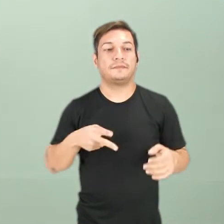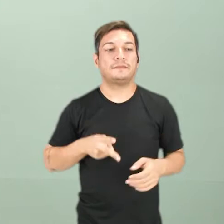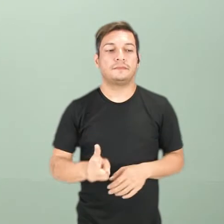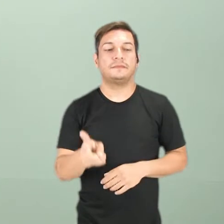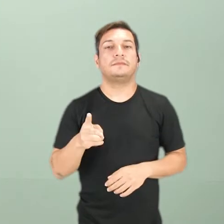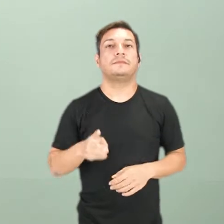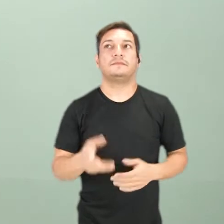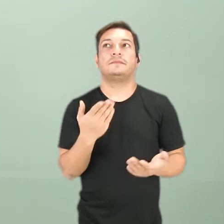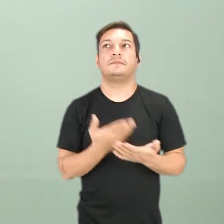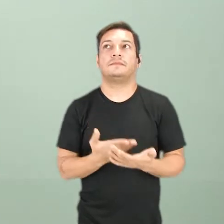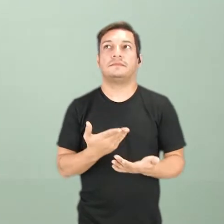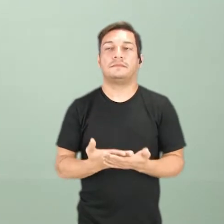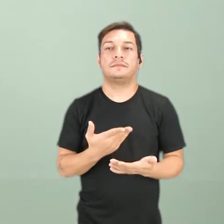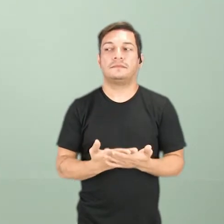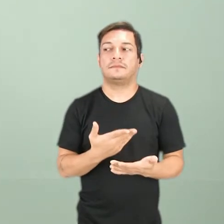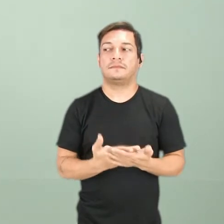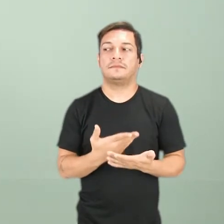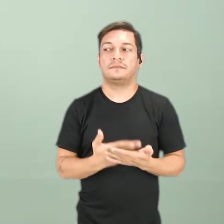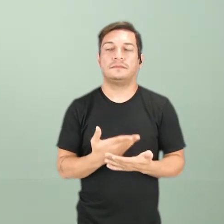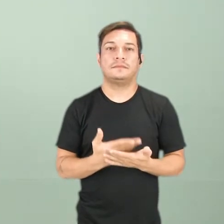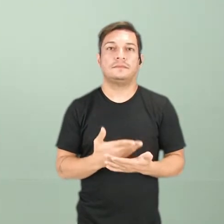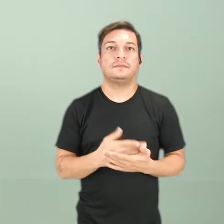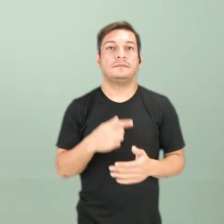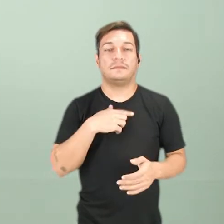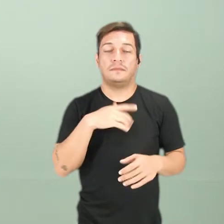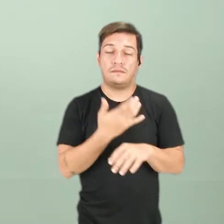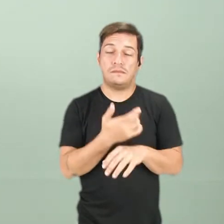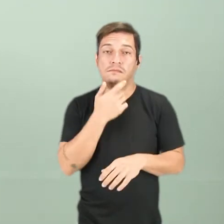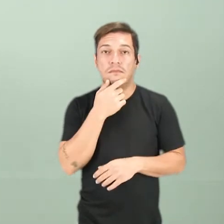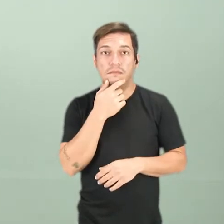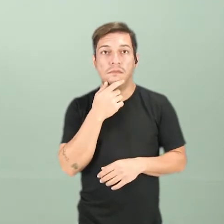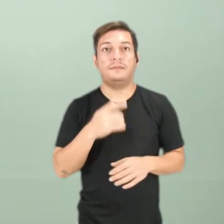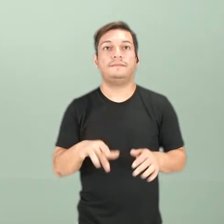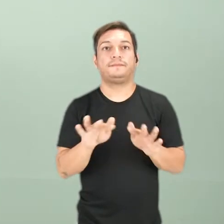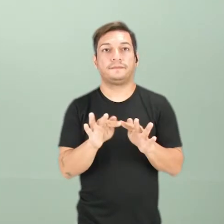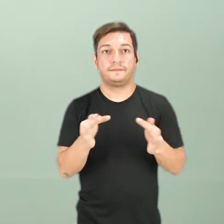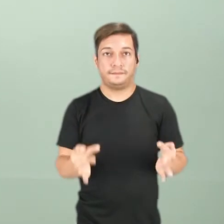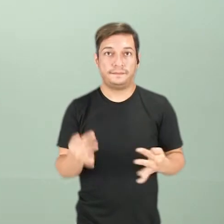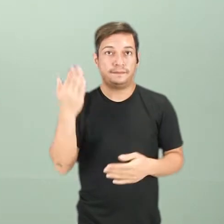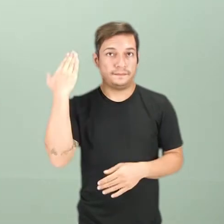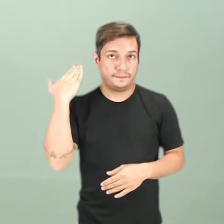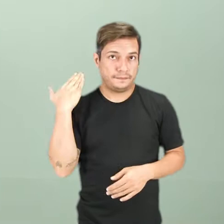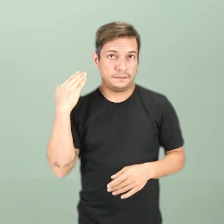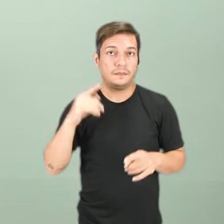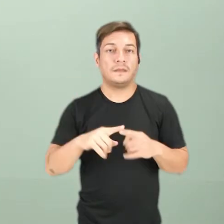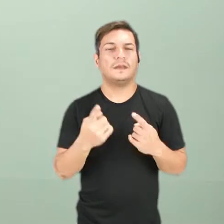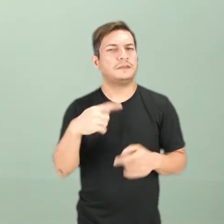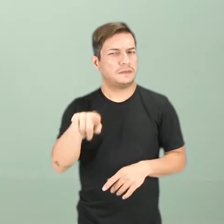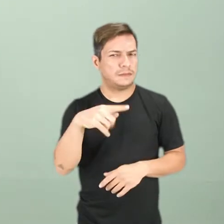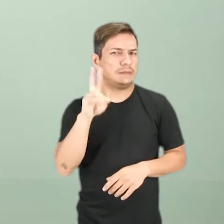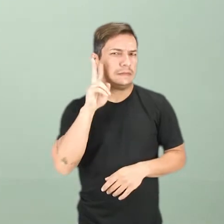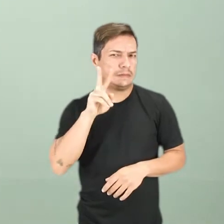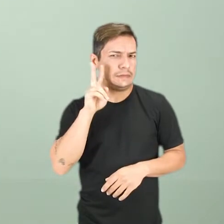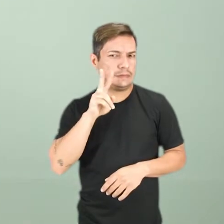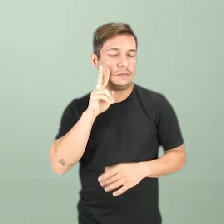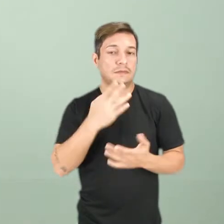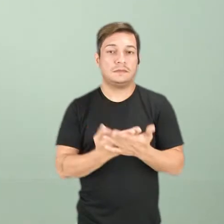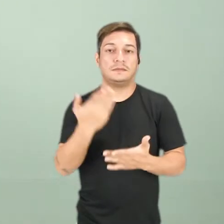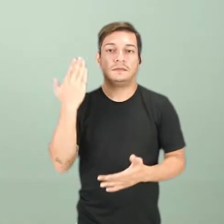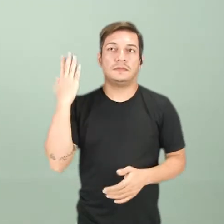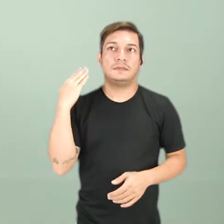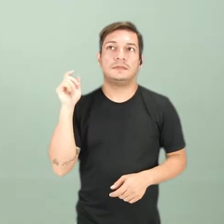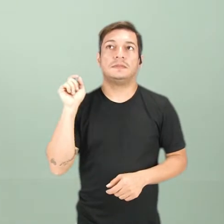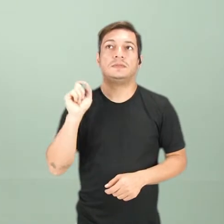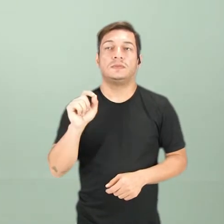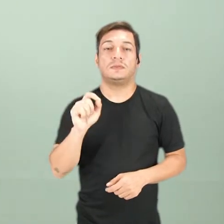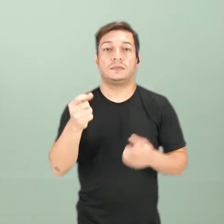continuar os nossos estudos em língua inglesa sobre o Simple Past. Mas eu não sei se você lembra que na aula